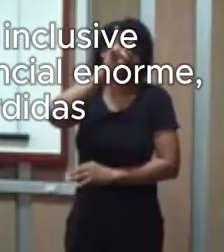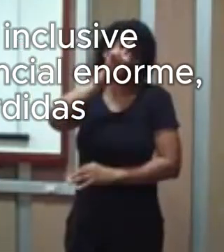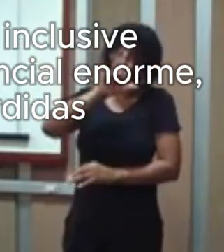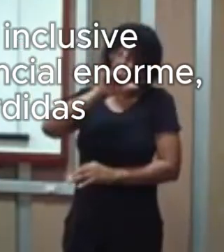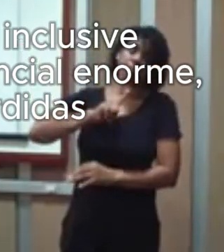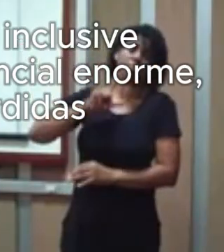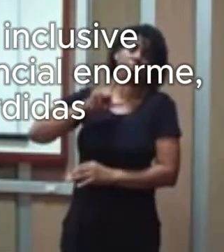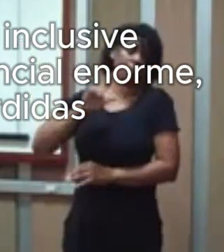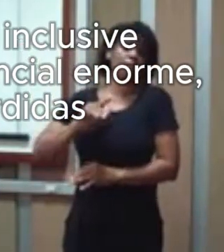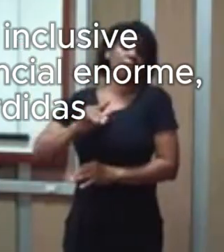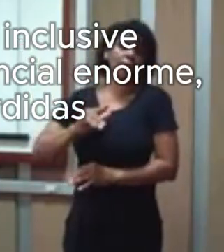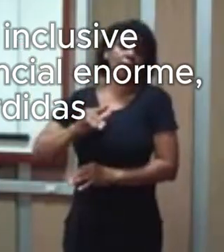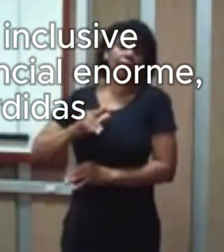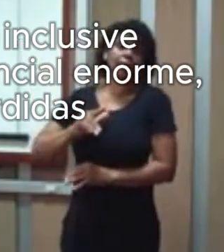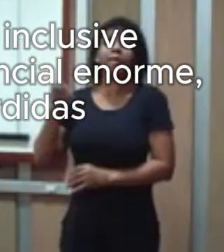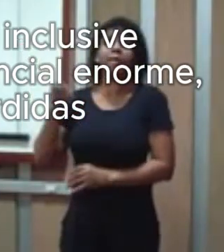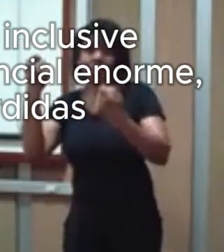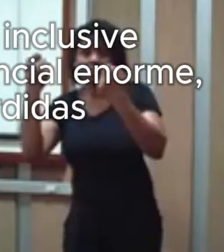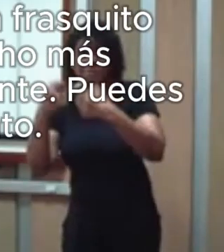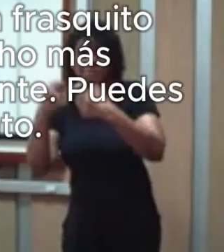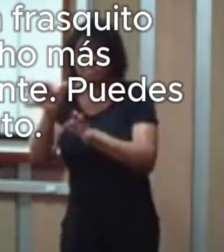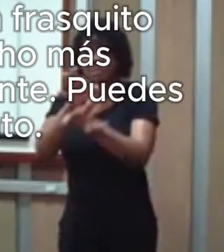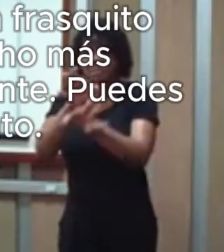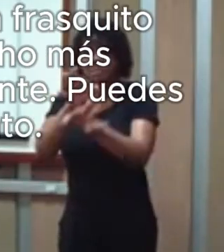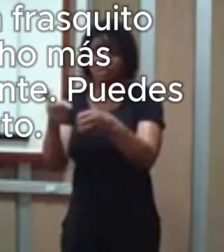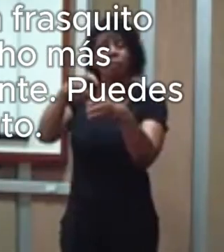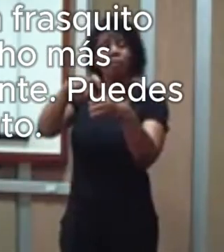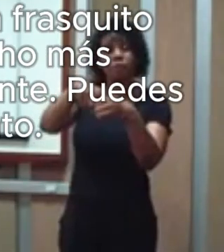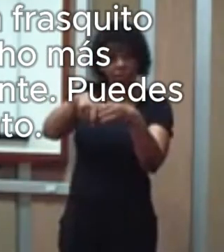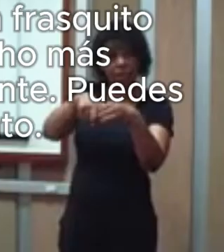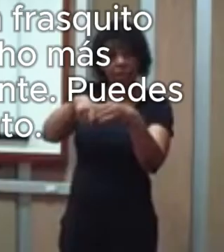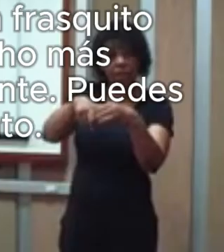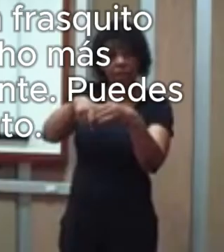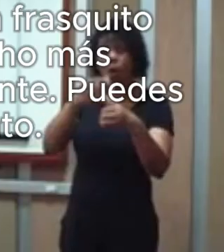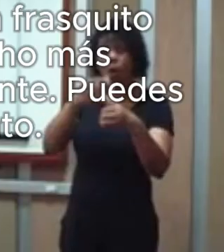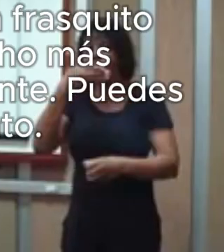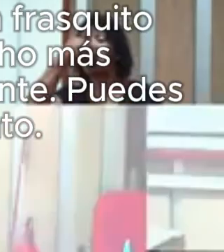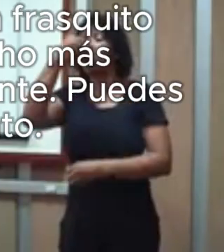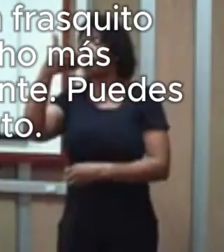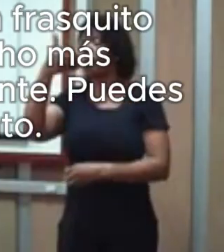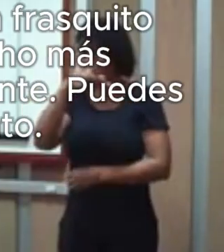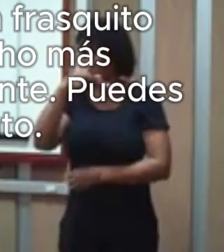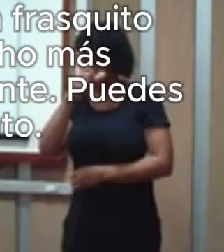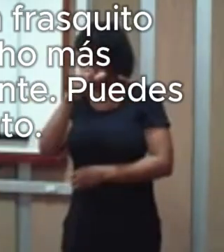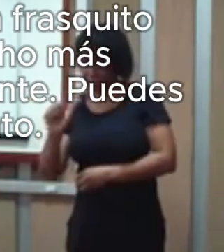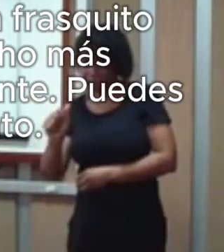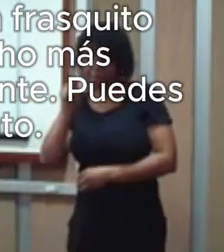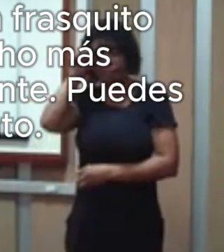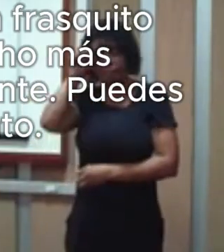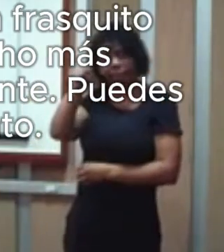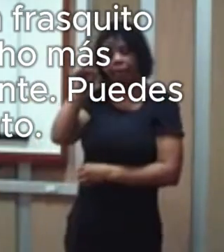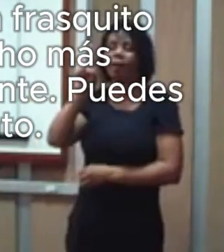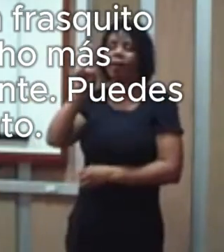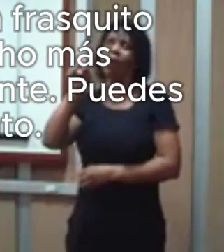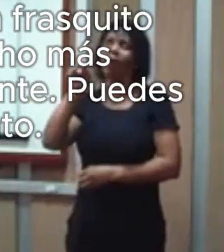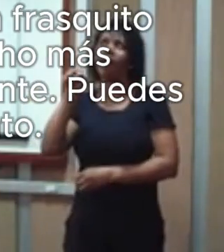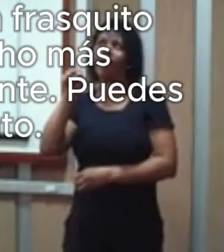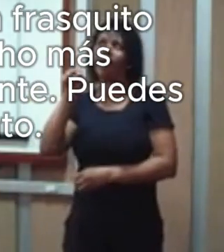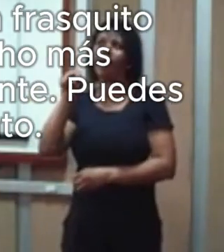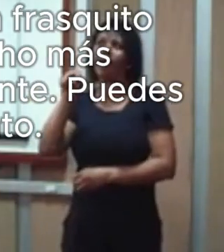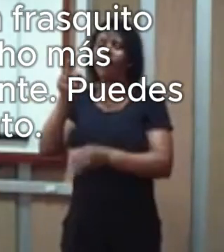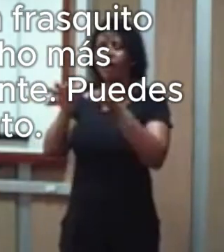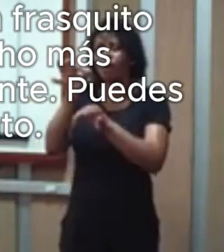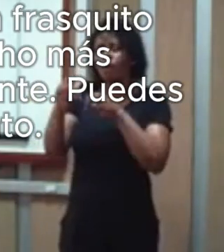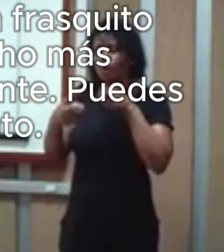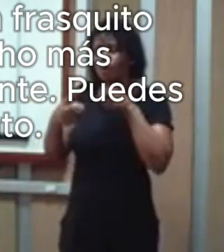principalmente em casos em que precisa repor célula perdida. A vantagem da polilaminina é que ela você pode botar num vidrinho e botar